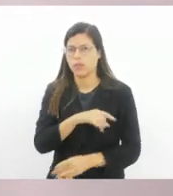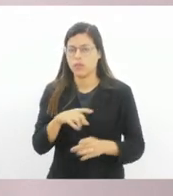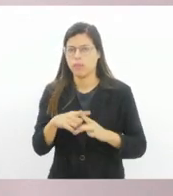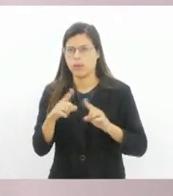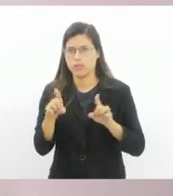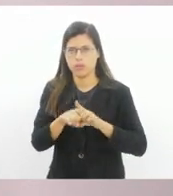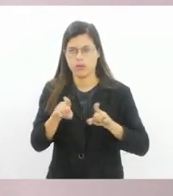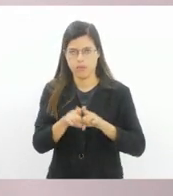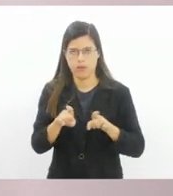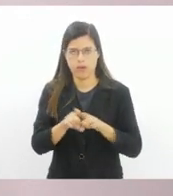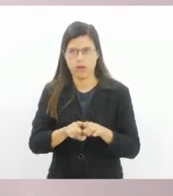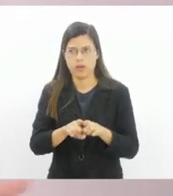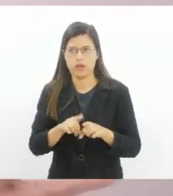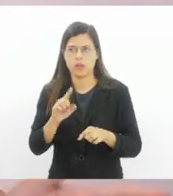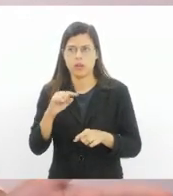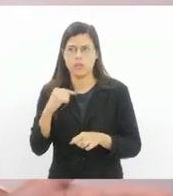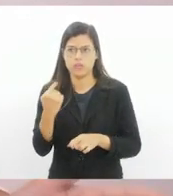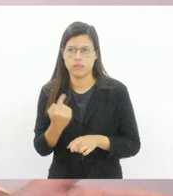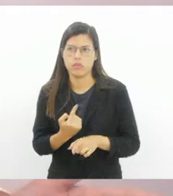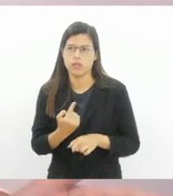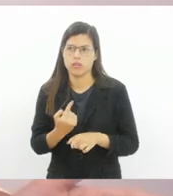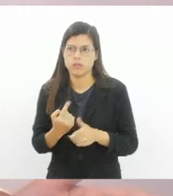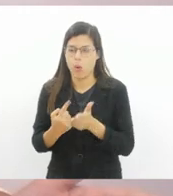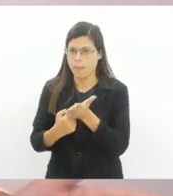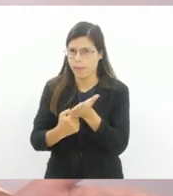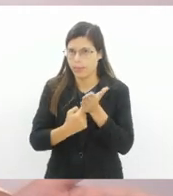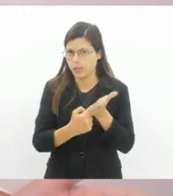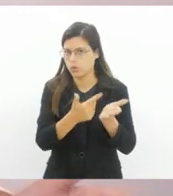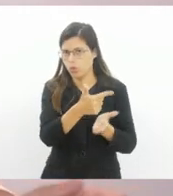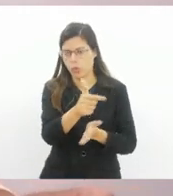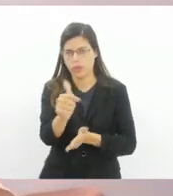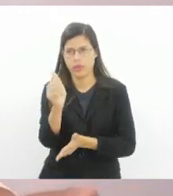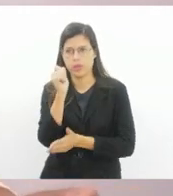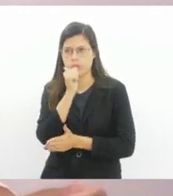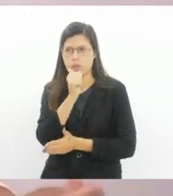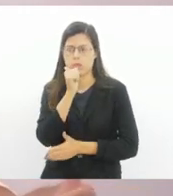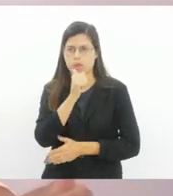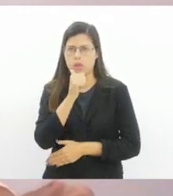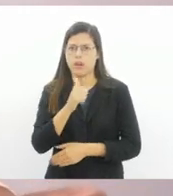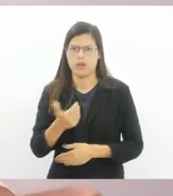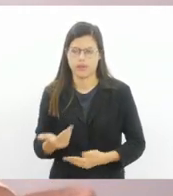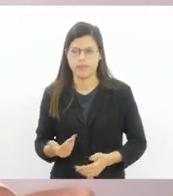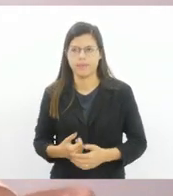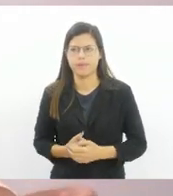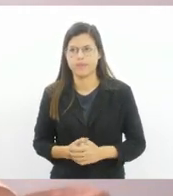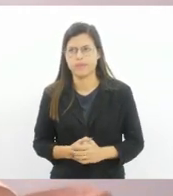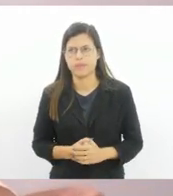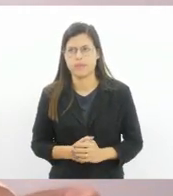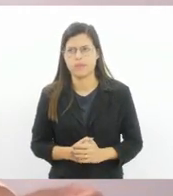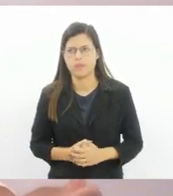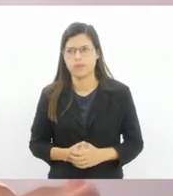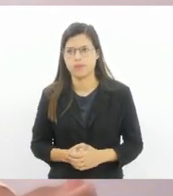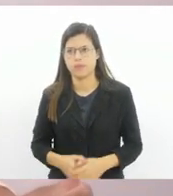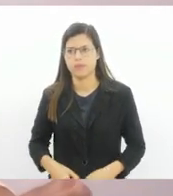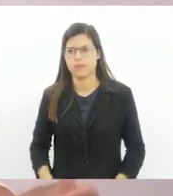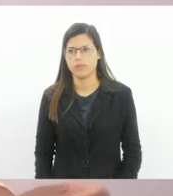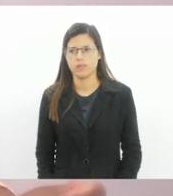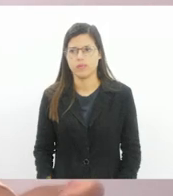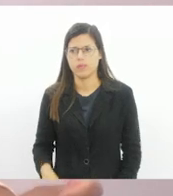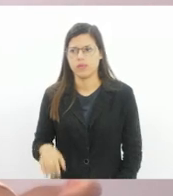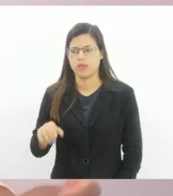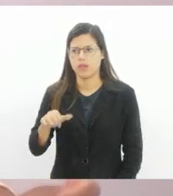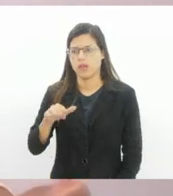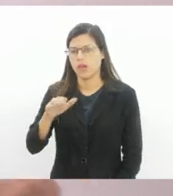possa abarcar também o comprometimento de outras mulheres nesse sentido, né? A Bel